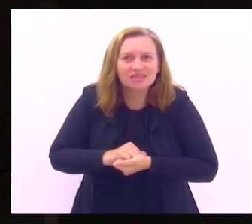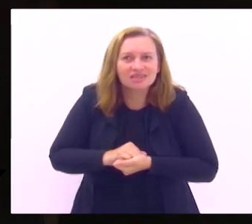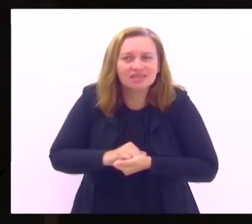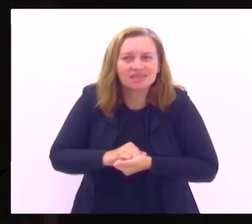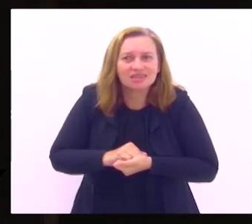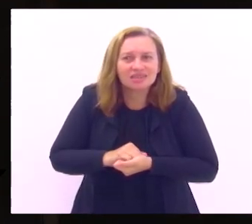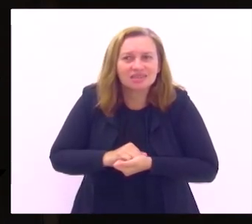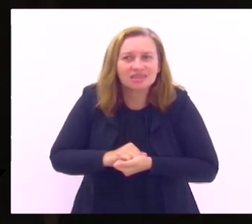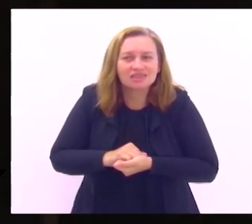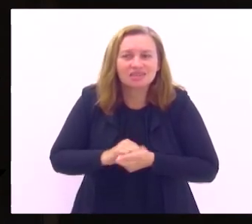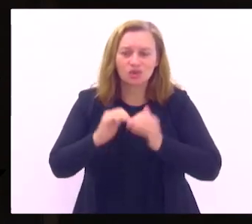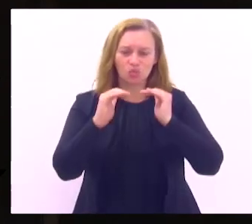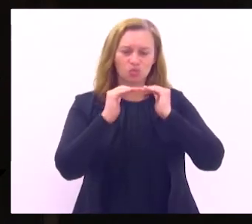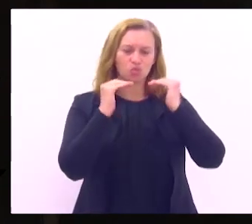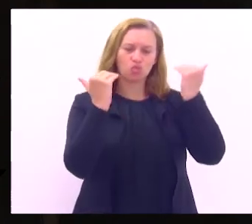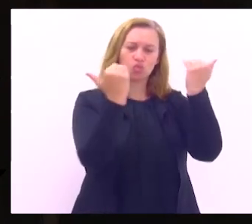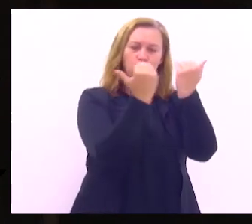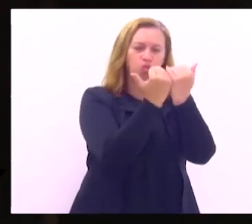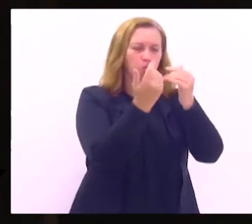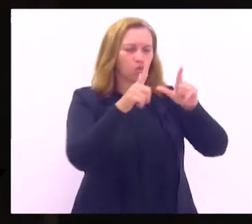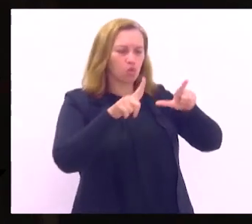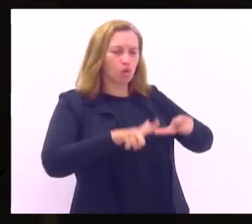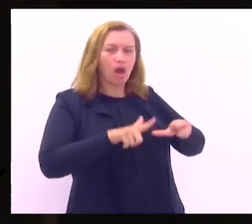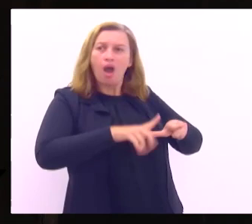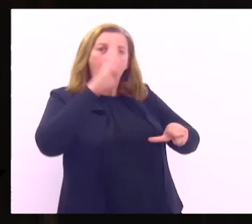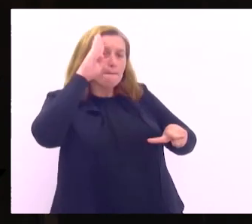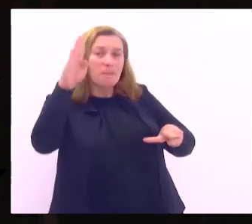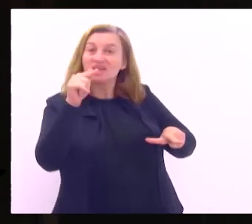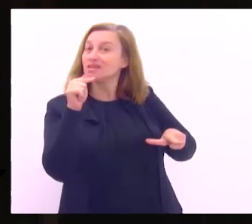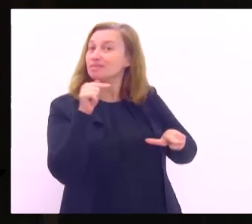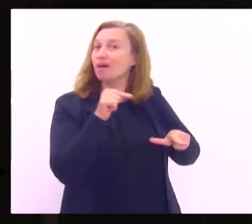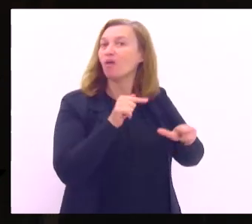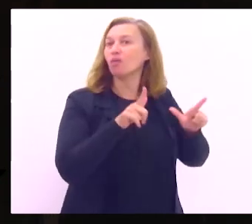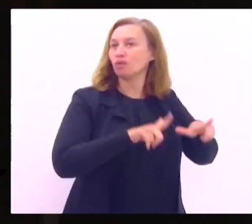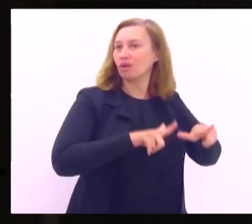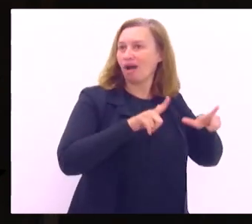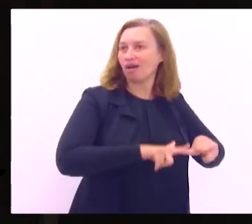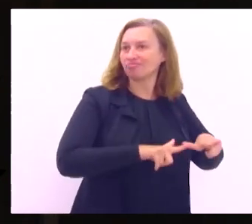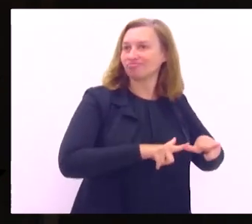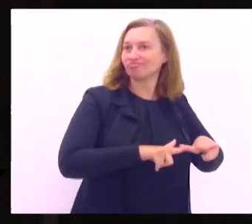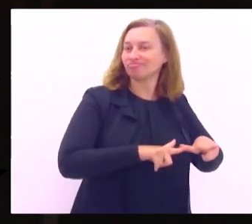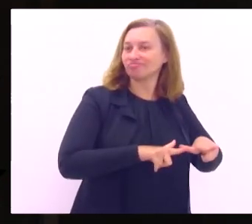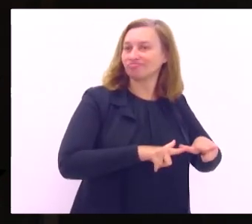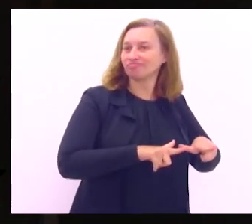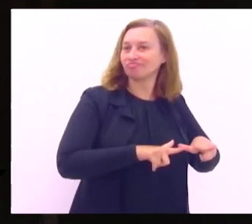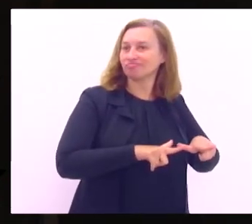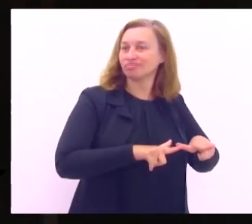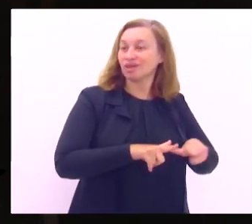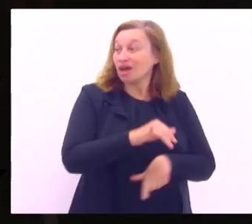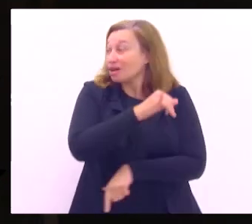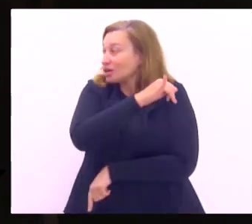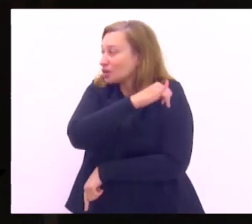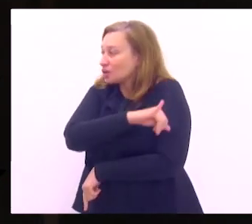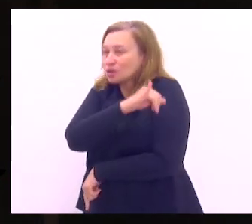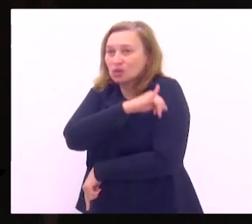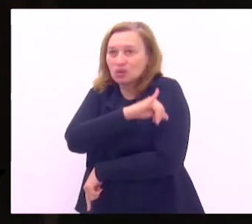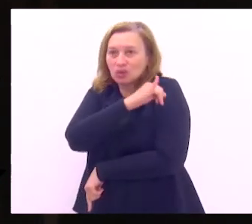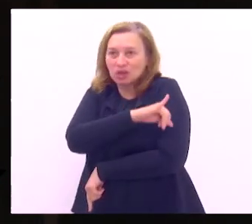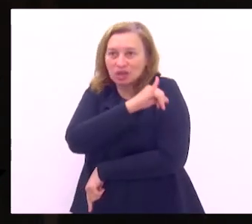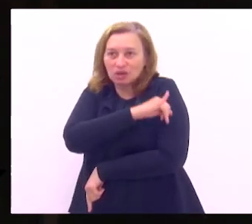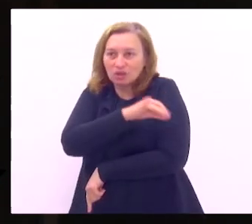E o Célio de Barros, ele é fundamental para que o Rio